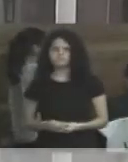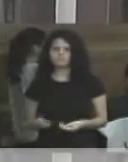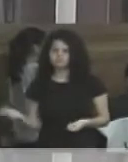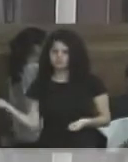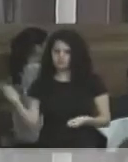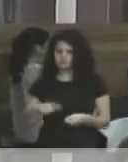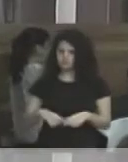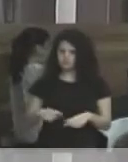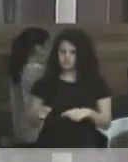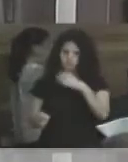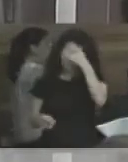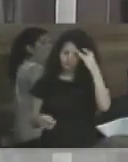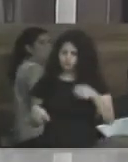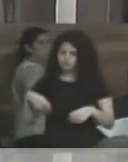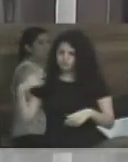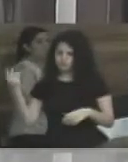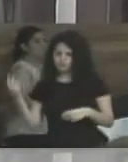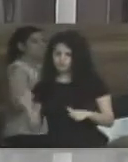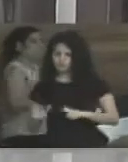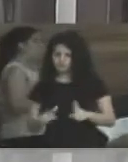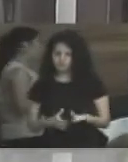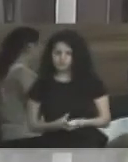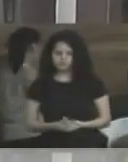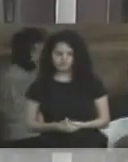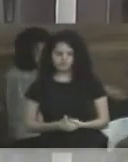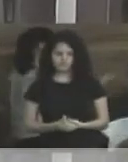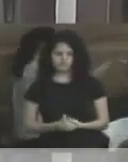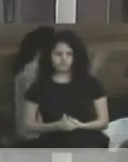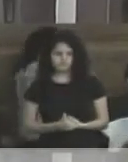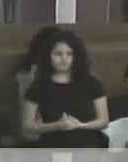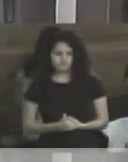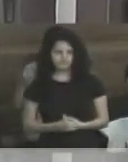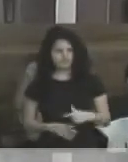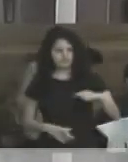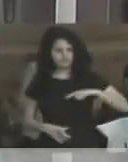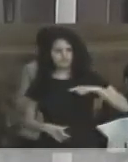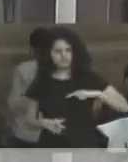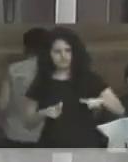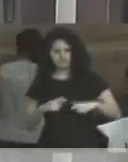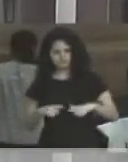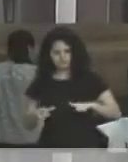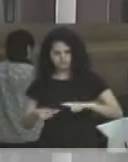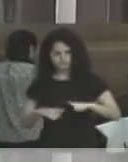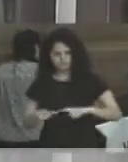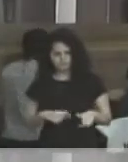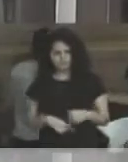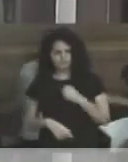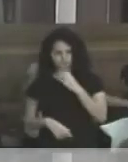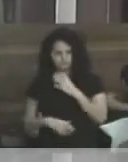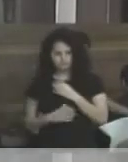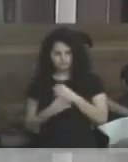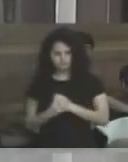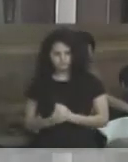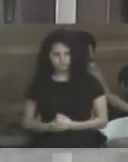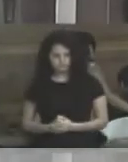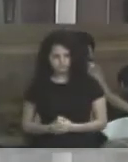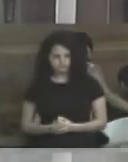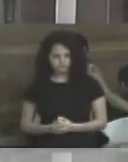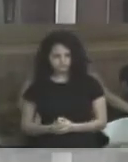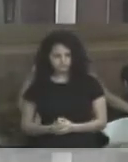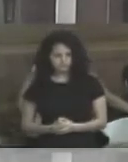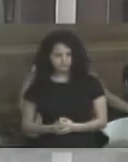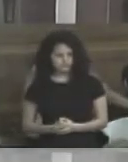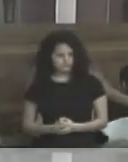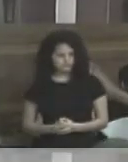não qualificando a nossa mão de obra, que sim, temos mão de obra qualificada para trabalhar em qualquer estaleiro, haja vista que o nosso Brasfiel é